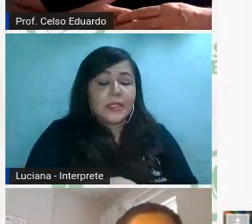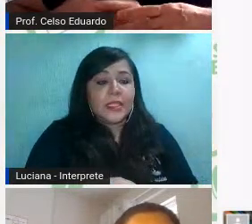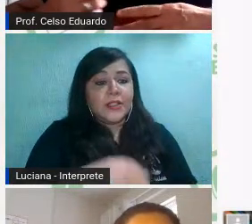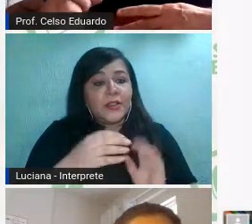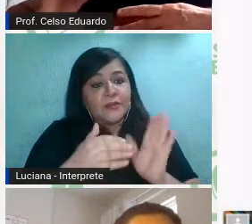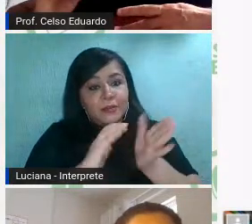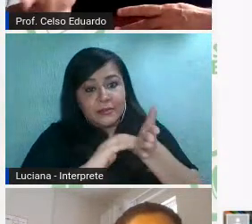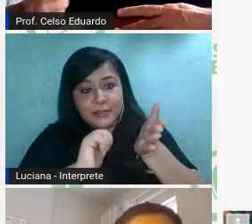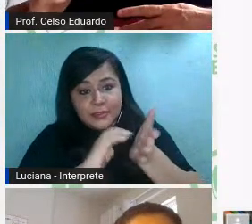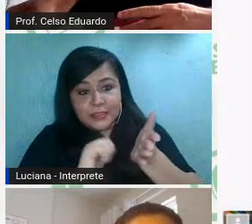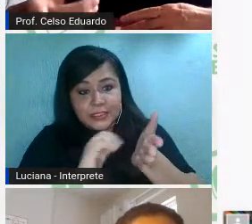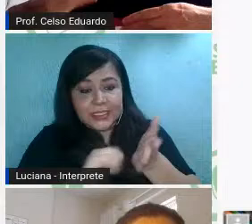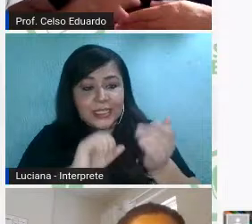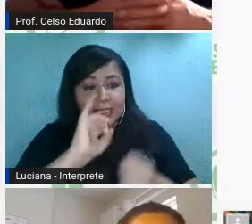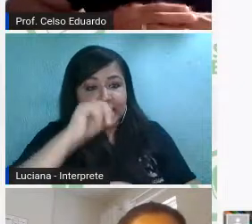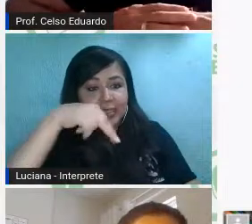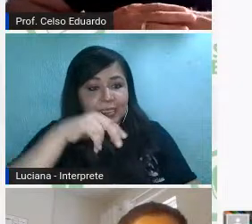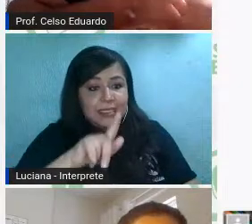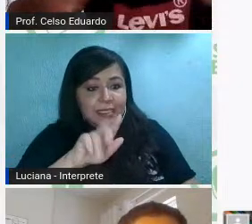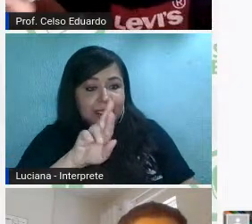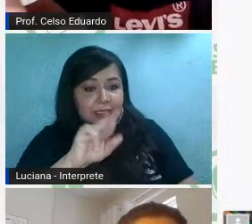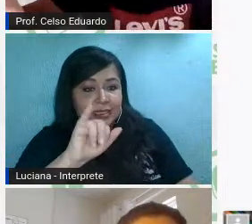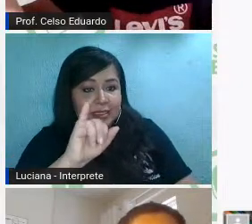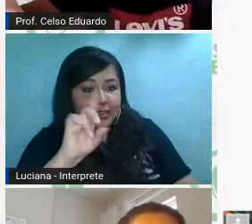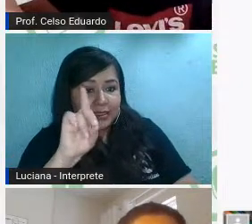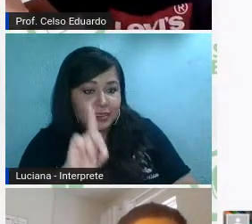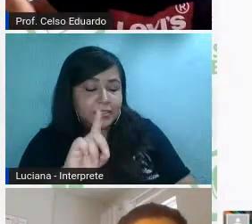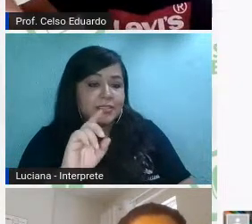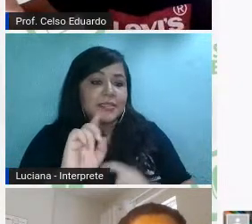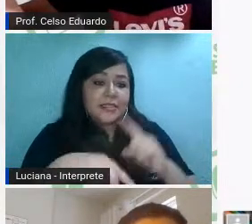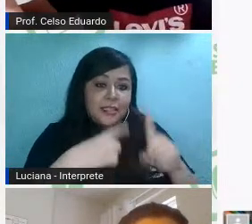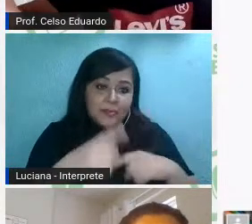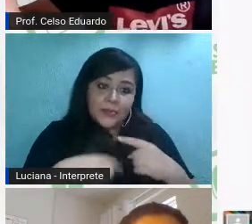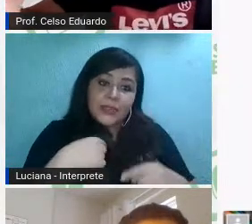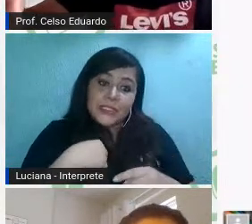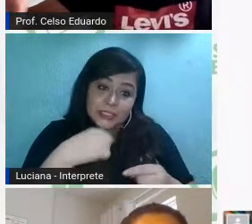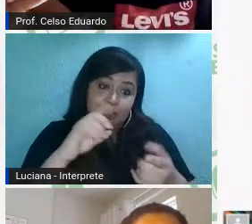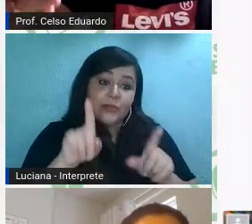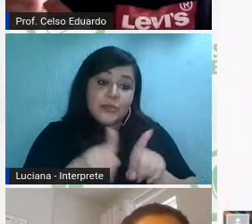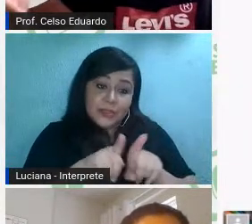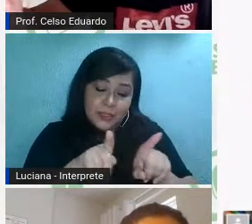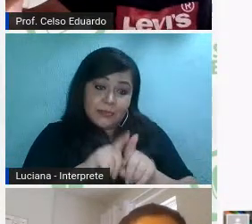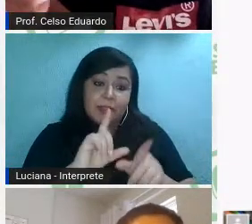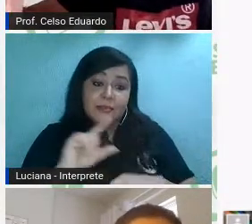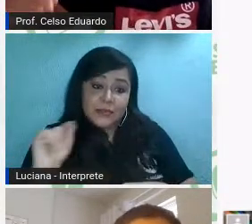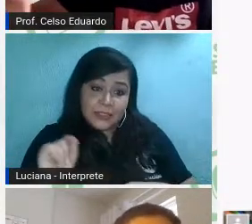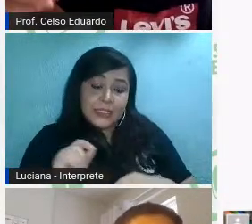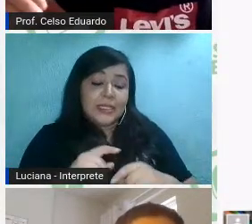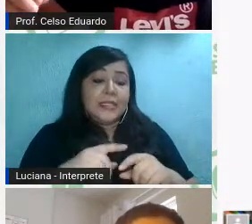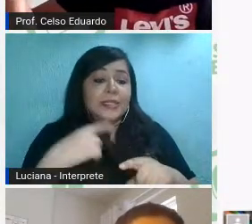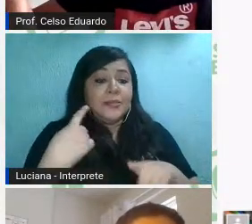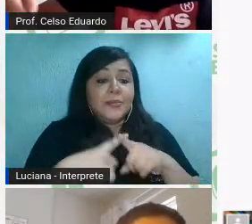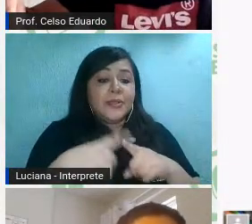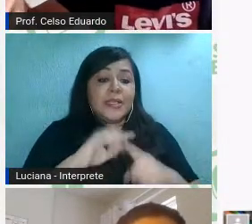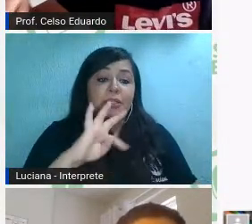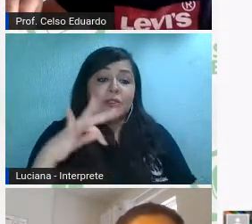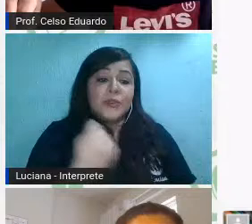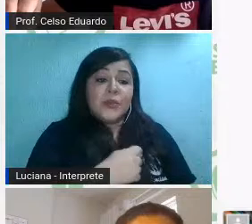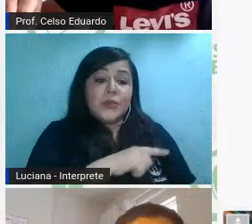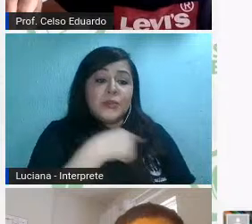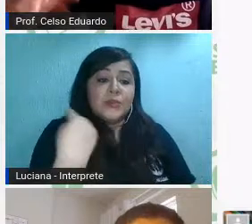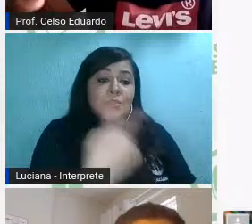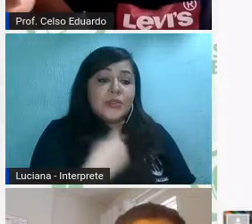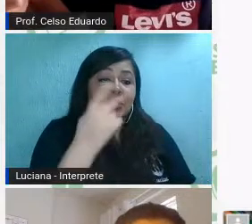Isso também é um momento de aprendizado para todos vocês, porque nós todos somos docentes, estamos aprendendo com as novas tecnologias